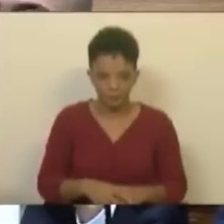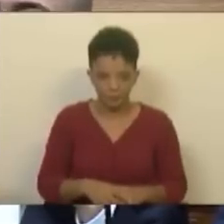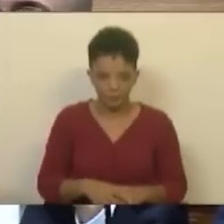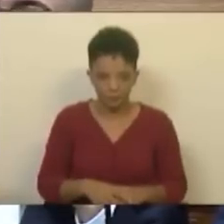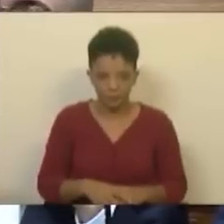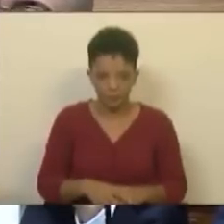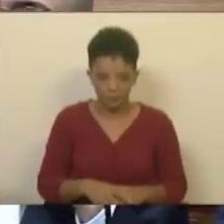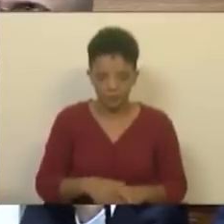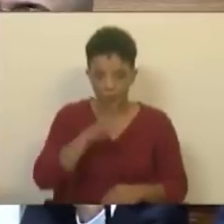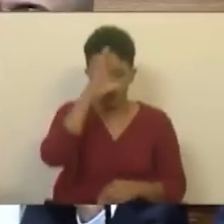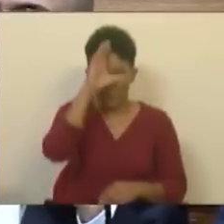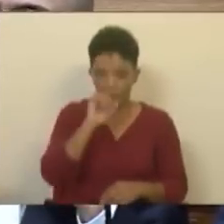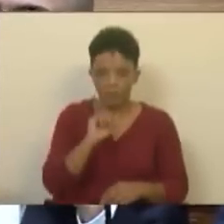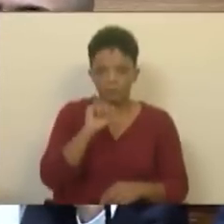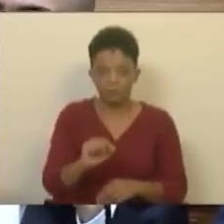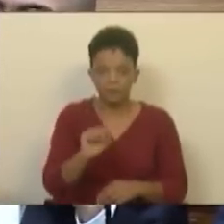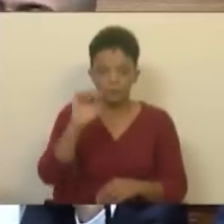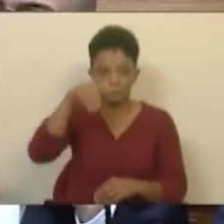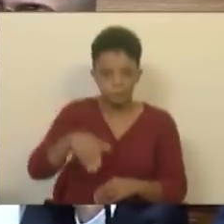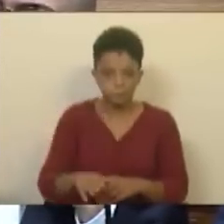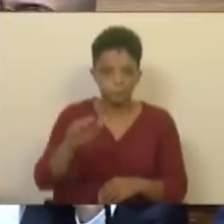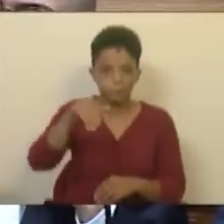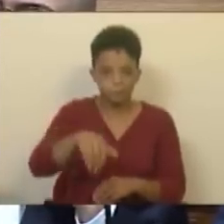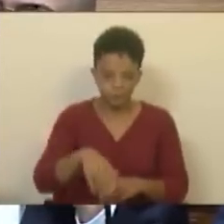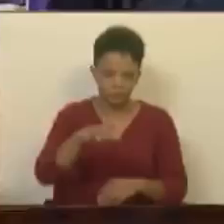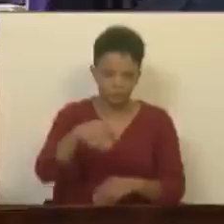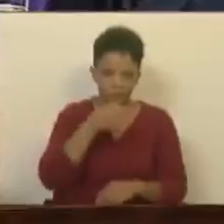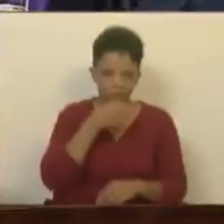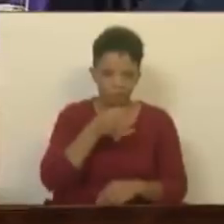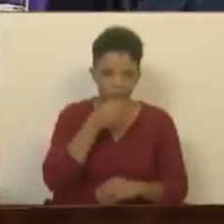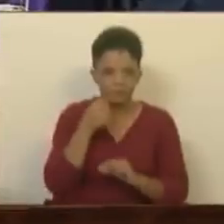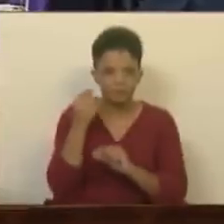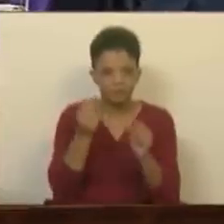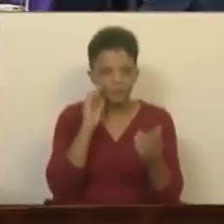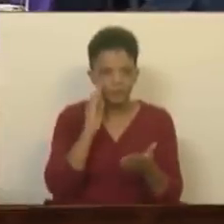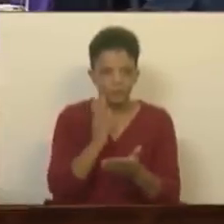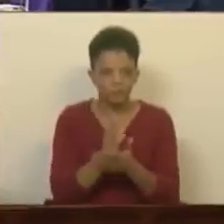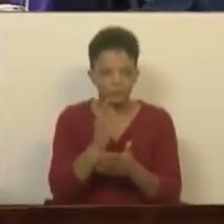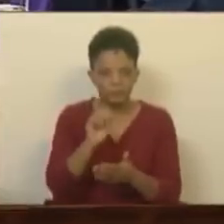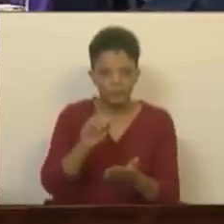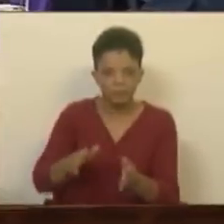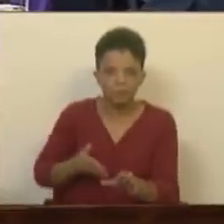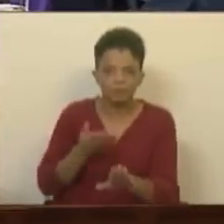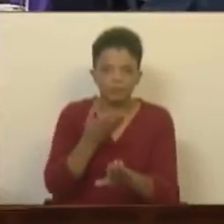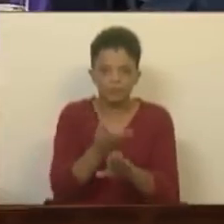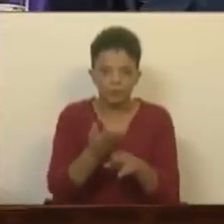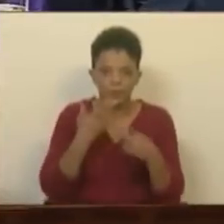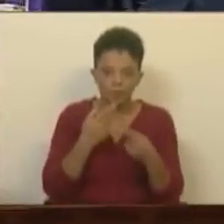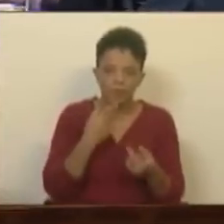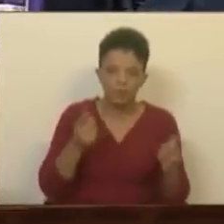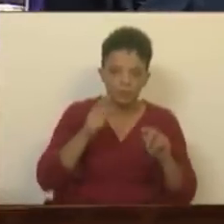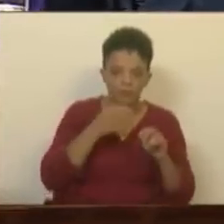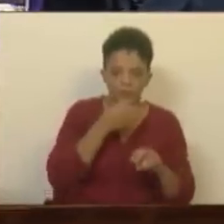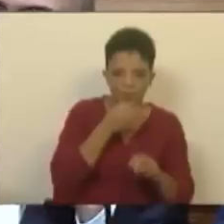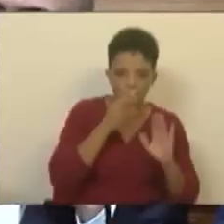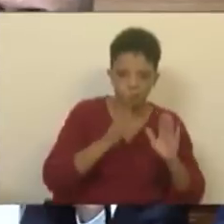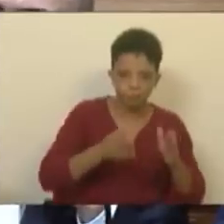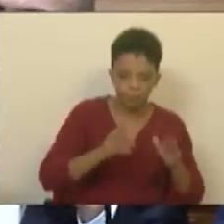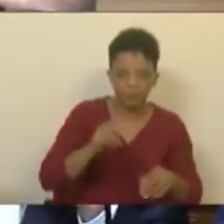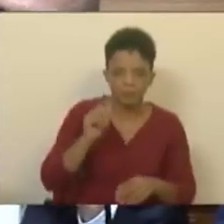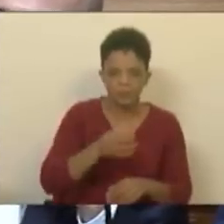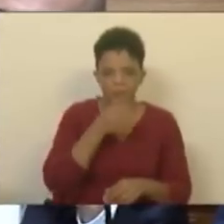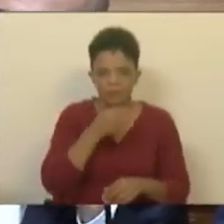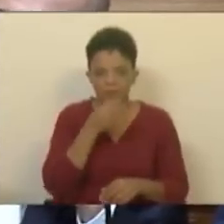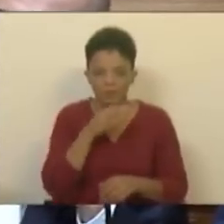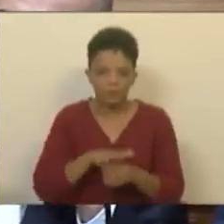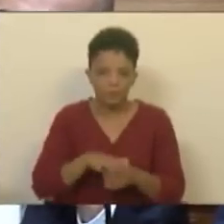a instabilidade no seu governo que foi muito abordado aqui durante a discussão de censura não vamos aqui repetir nem vamos voltar a existir